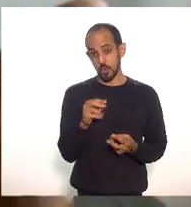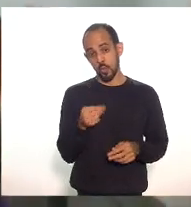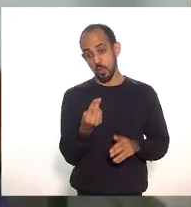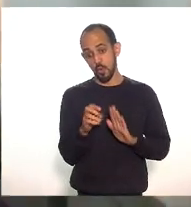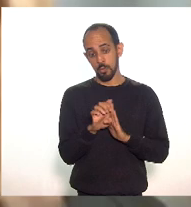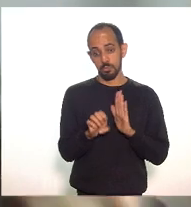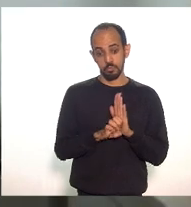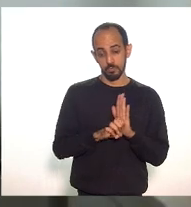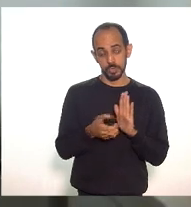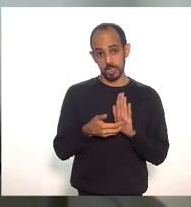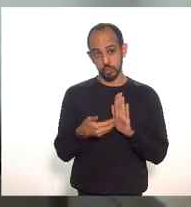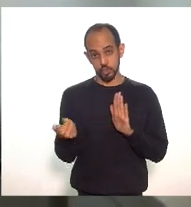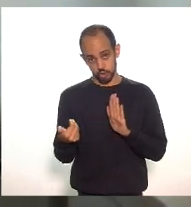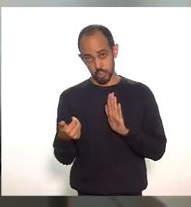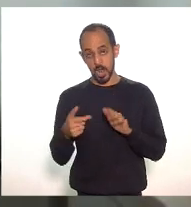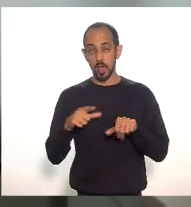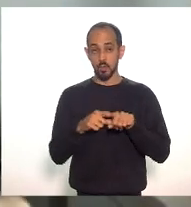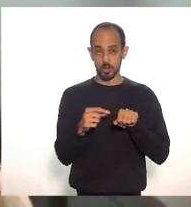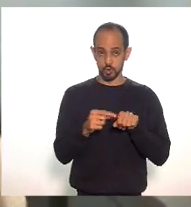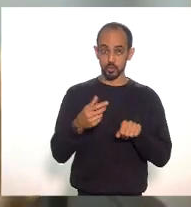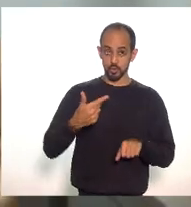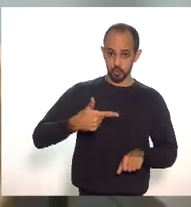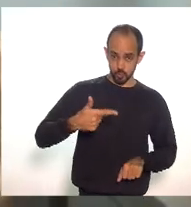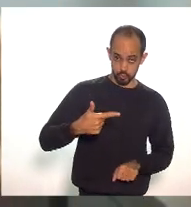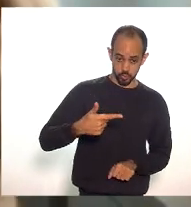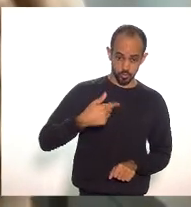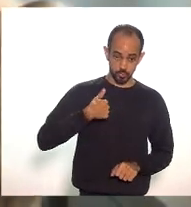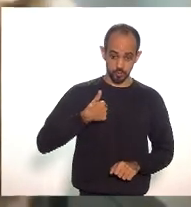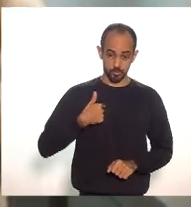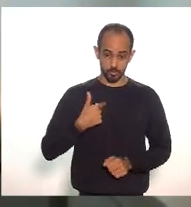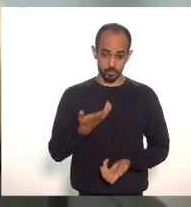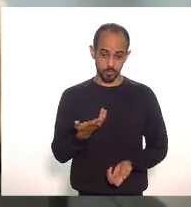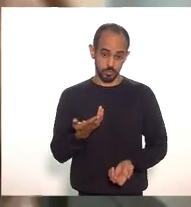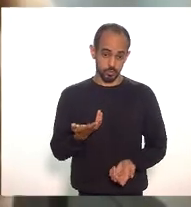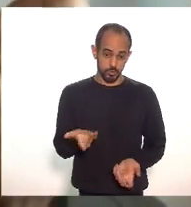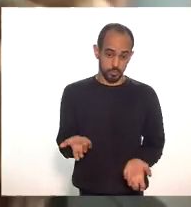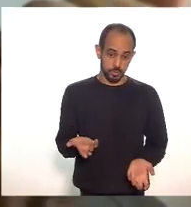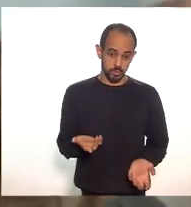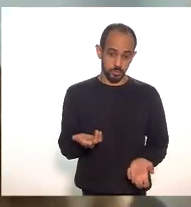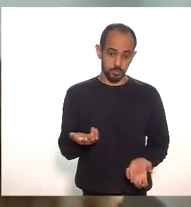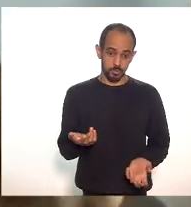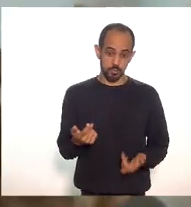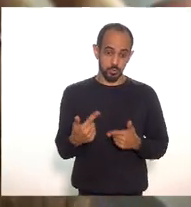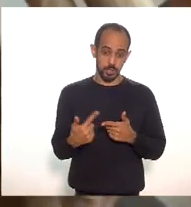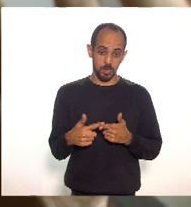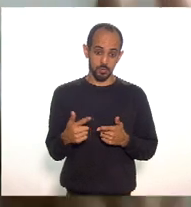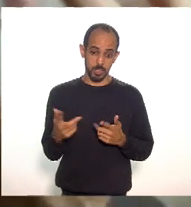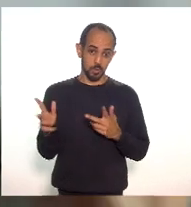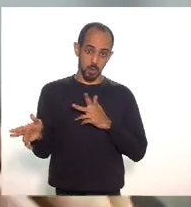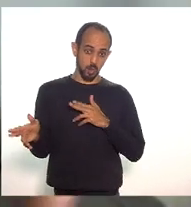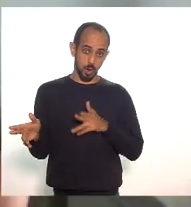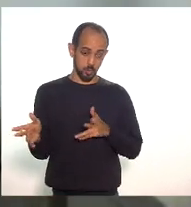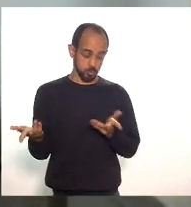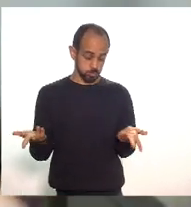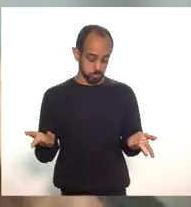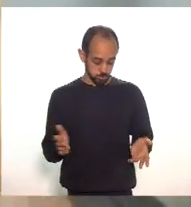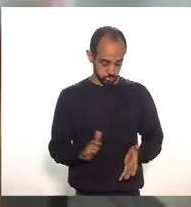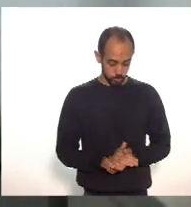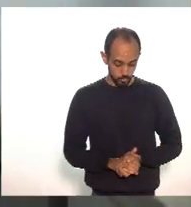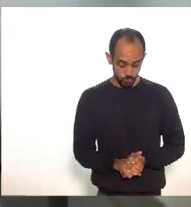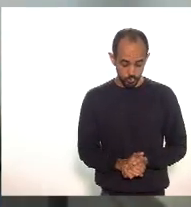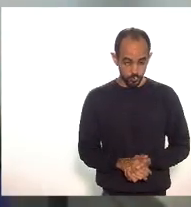super suprimir o artigo 2º E aí o ficar absolutamente igual dos Se